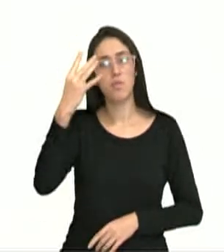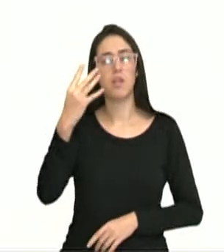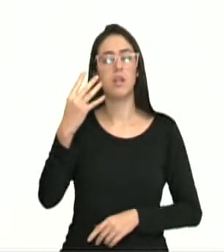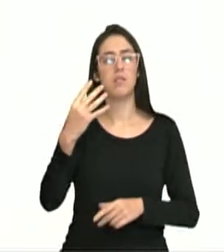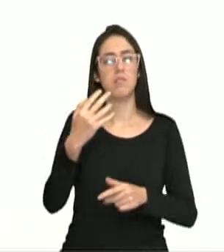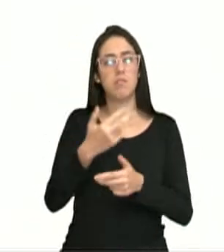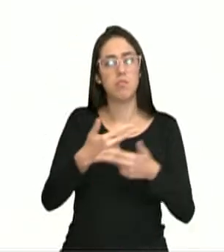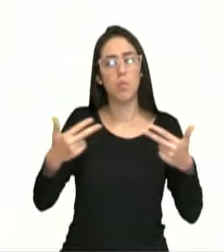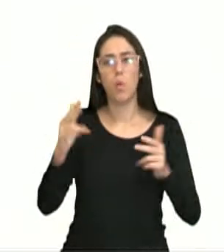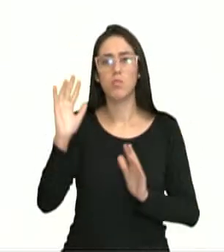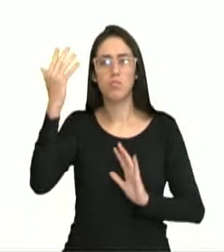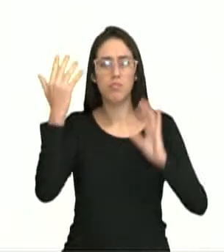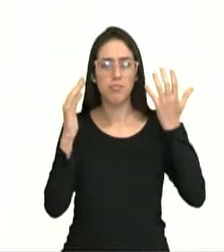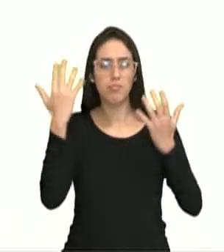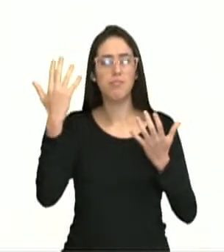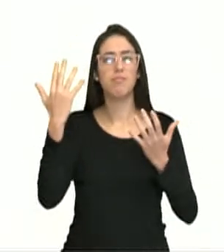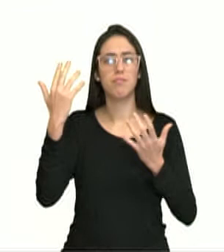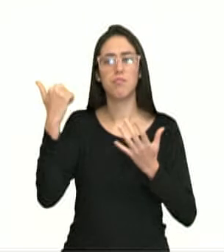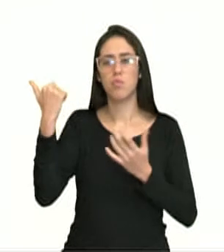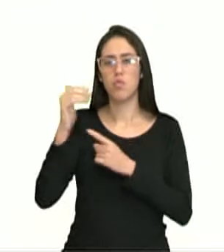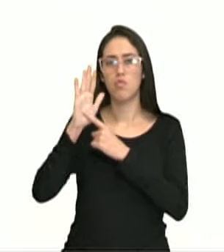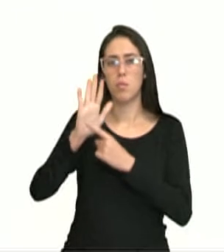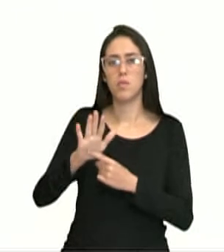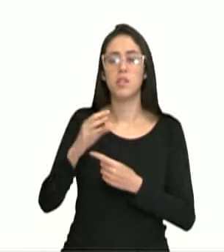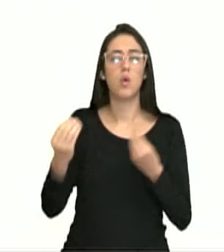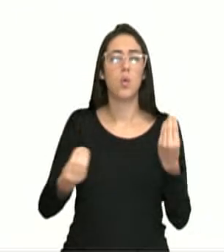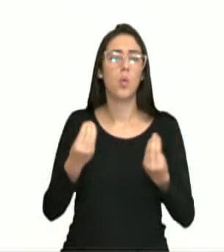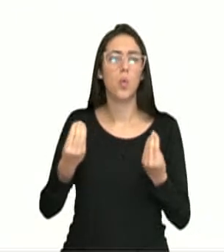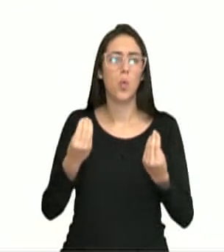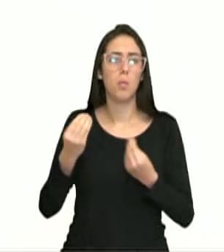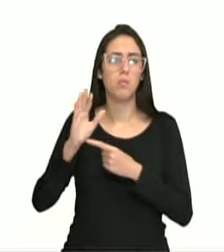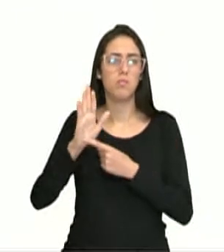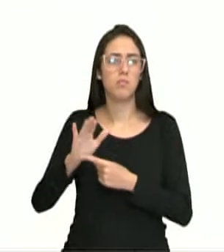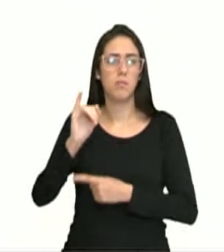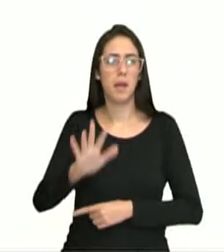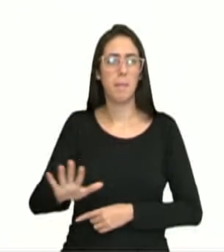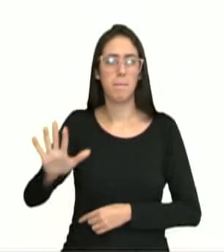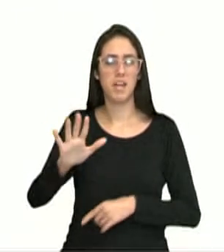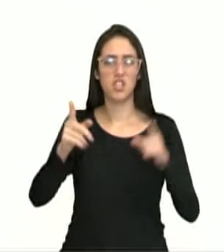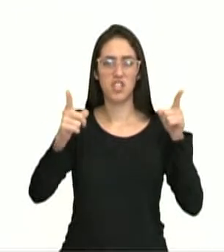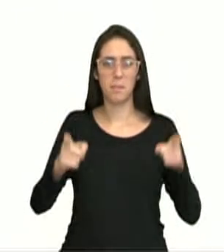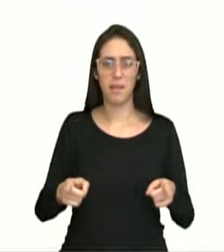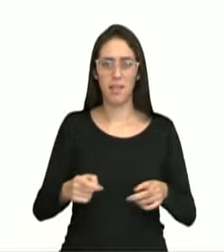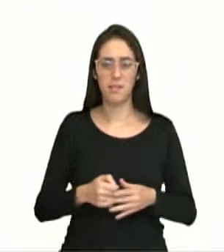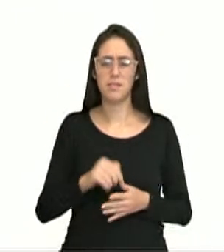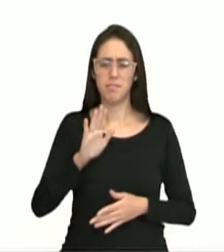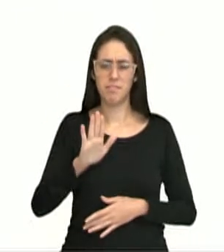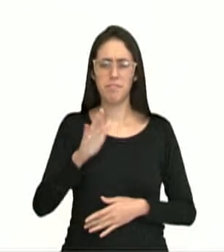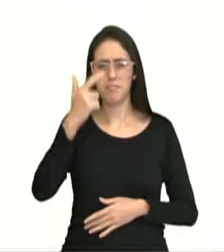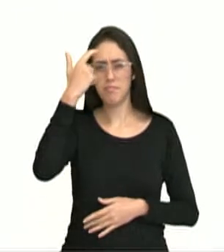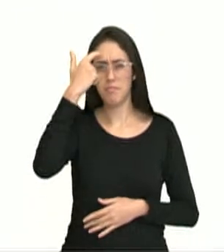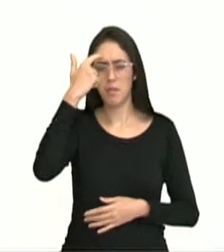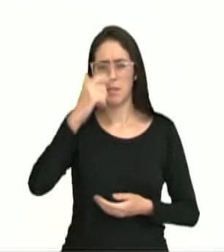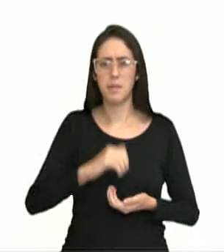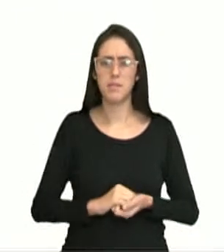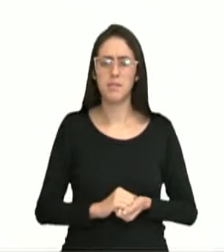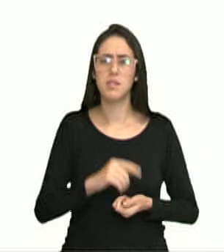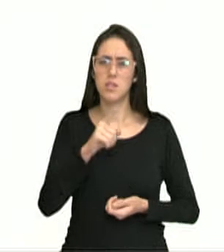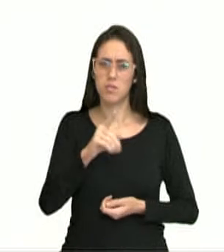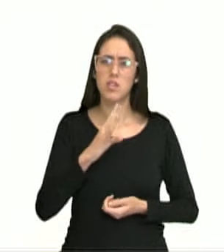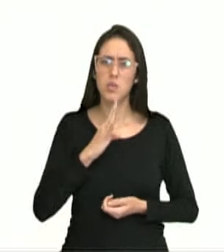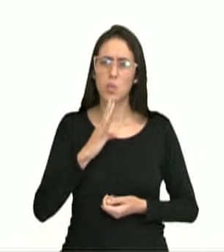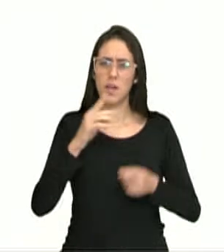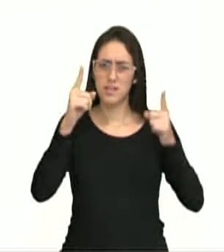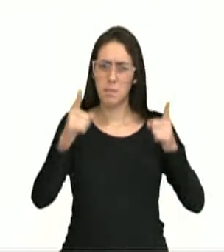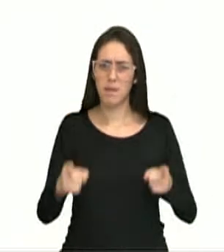problemas a partir da representação genérica de uma matriz. Então, vamos pensar. Você já sabe o que é uma